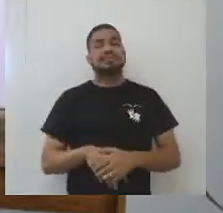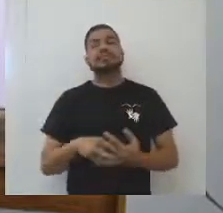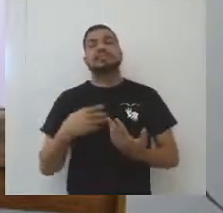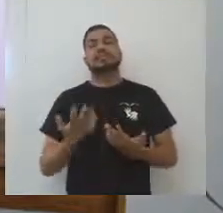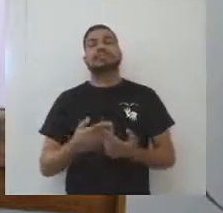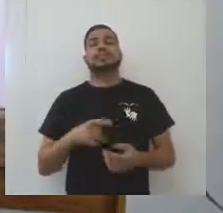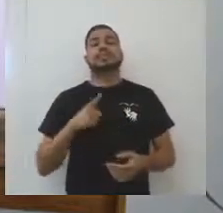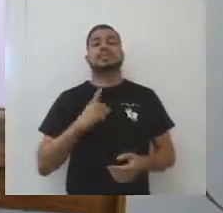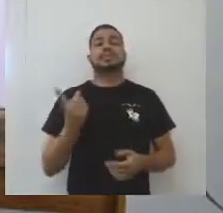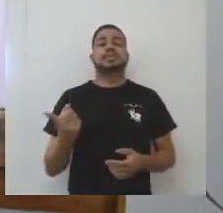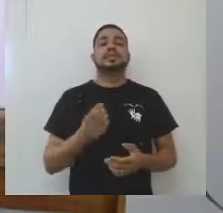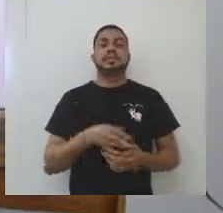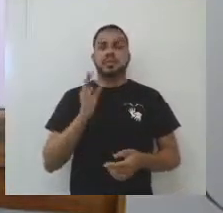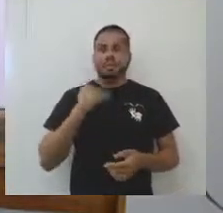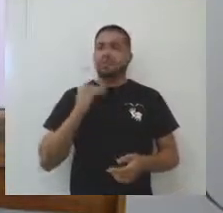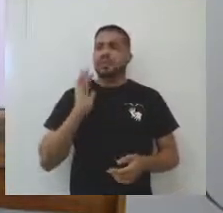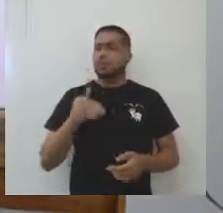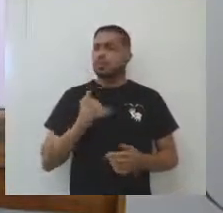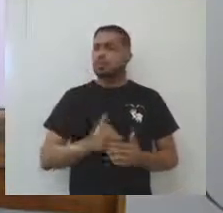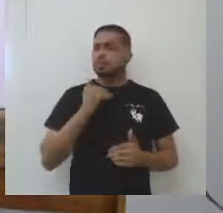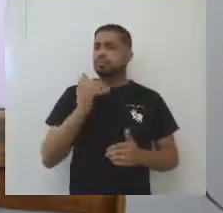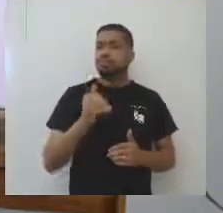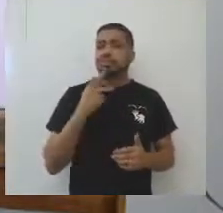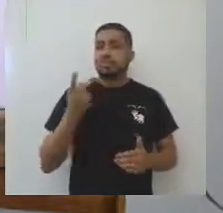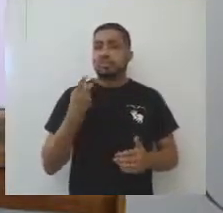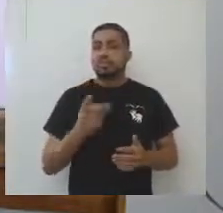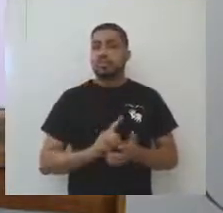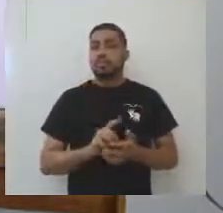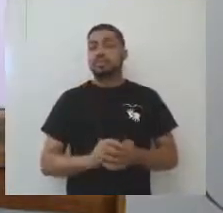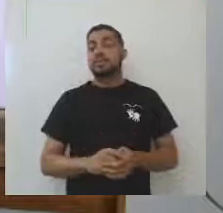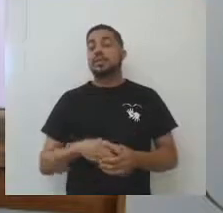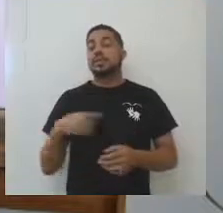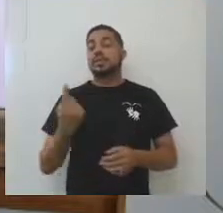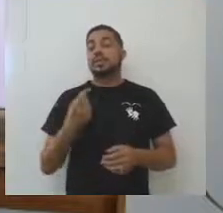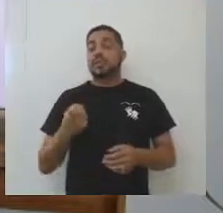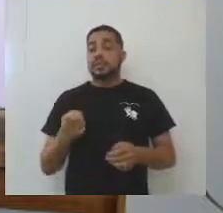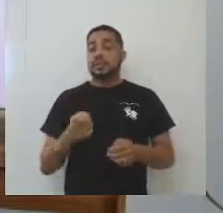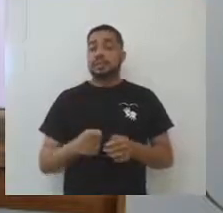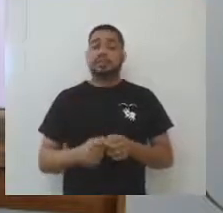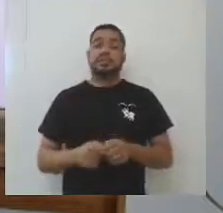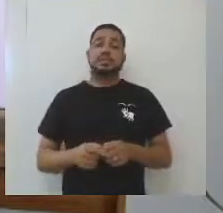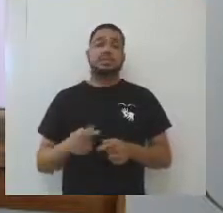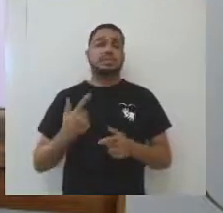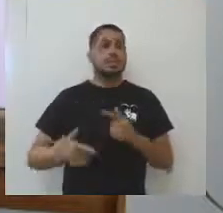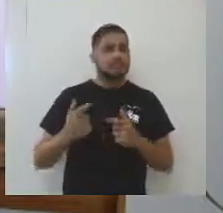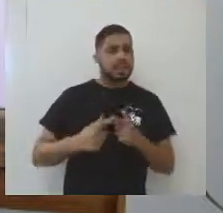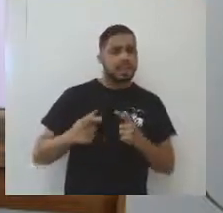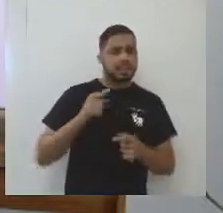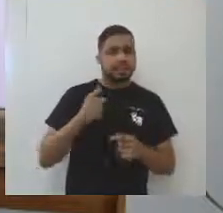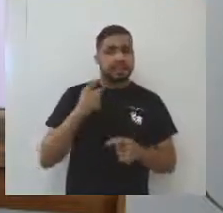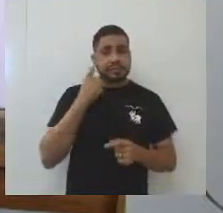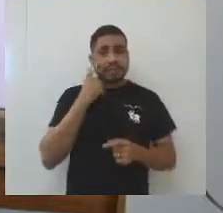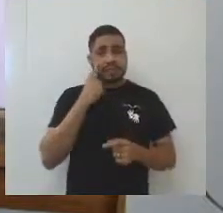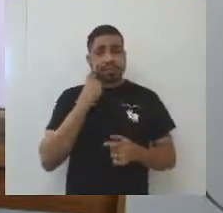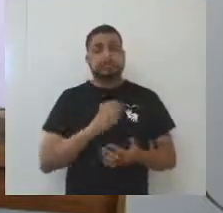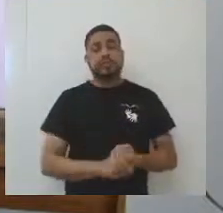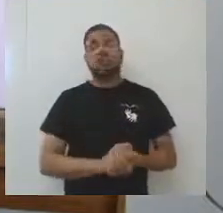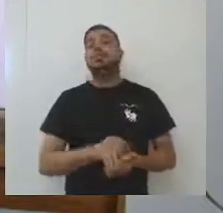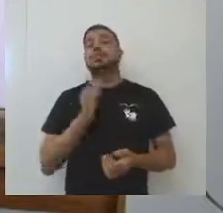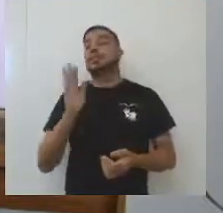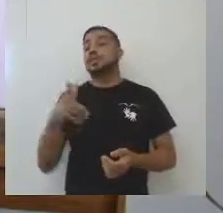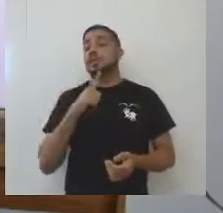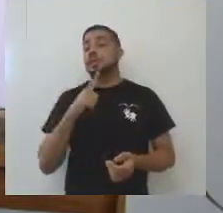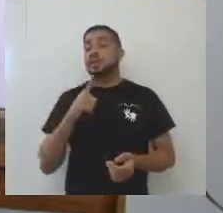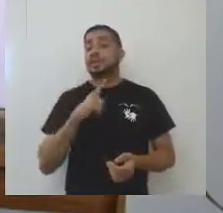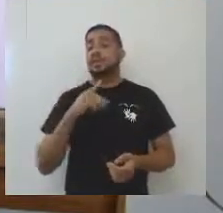tá aqui. E já vou adiantando, viu? Automaticamente esses problemas que a gente tá fazendo aqui, esses problemas que vocês acabaram de ver, já é um